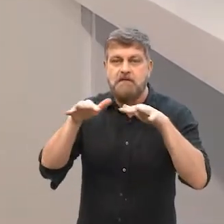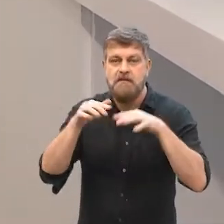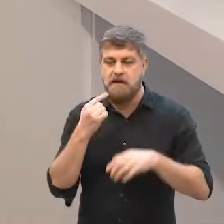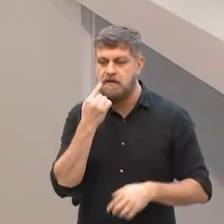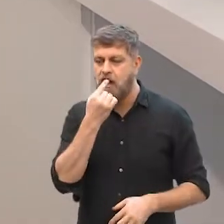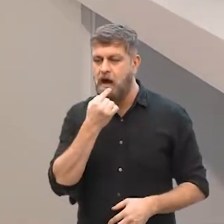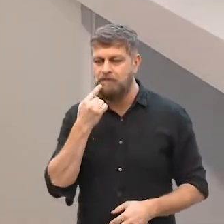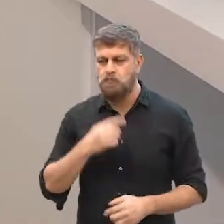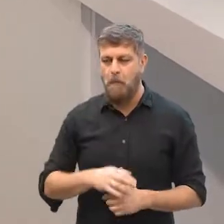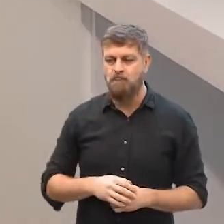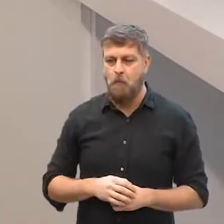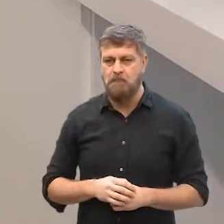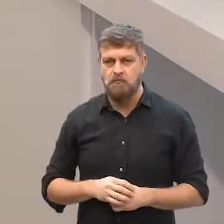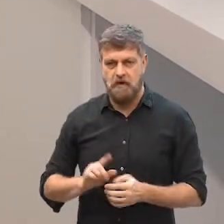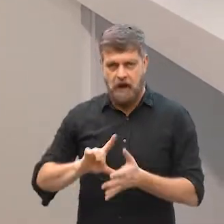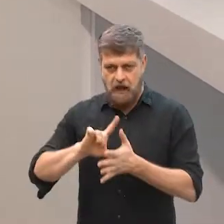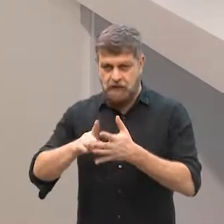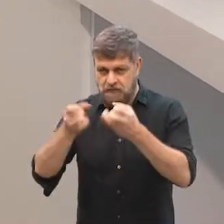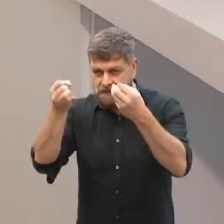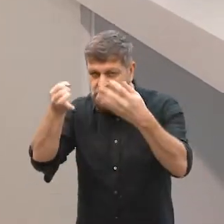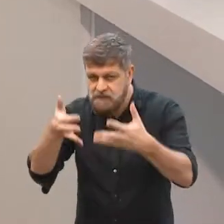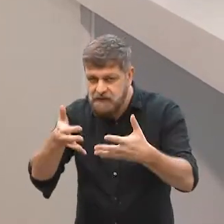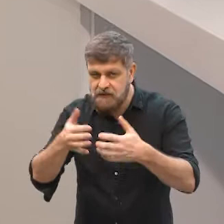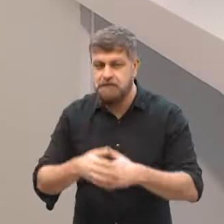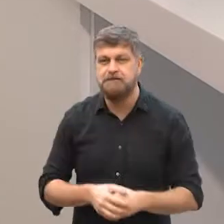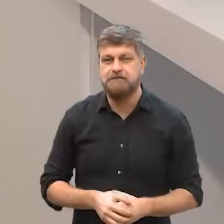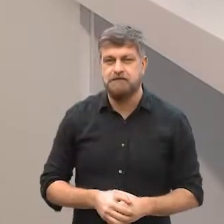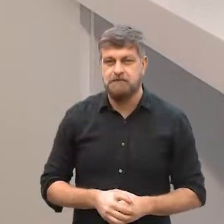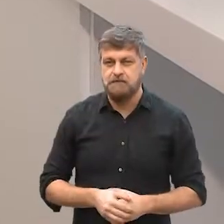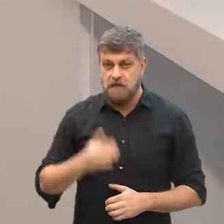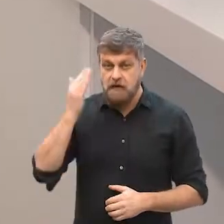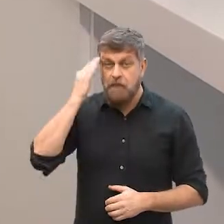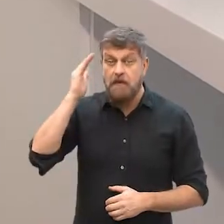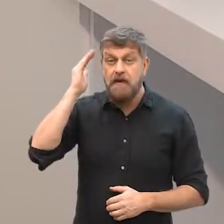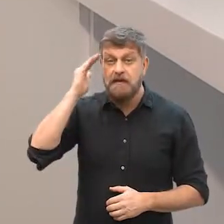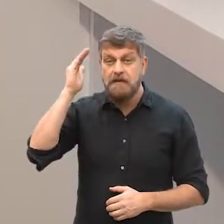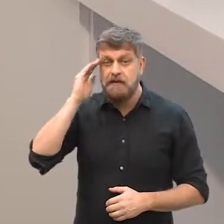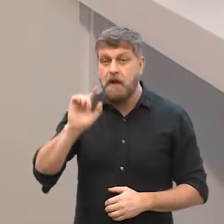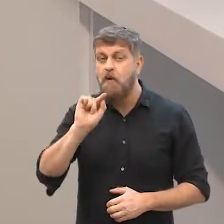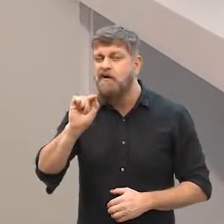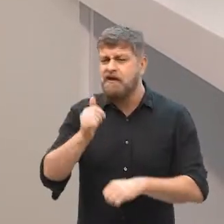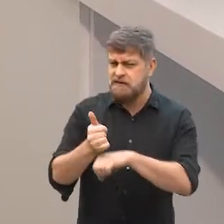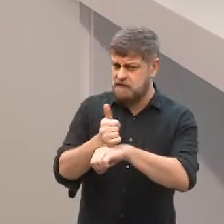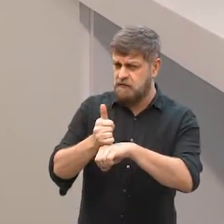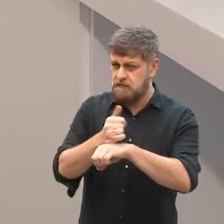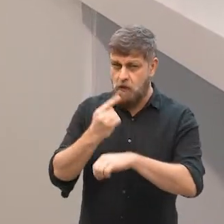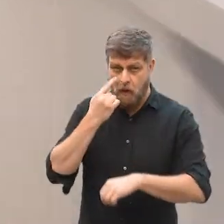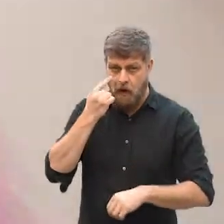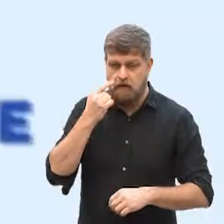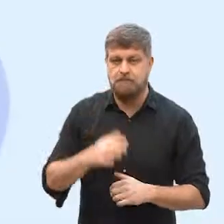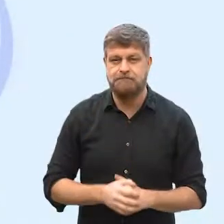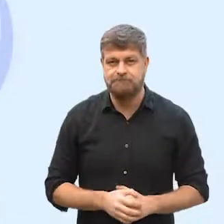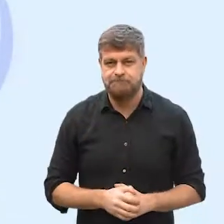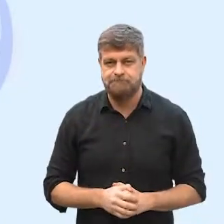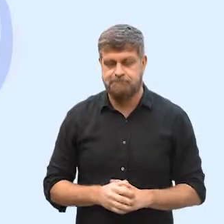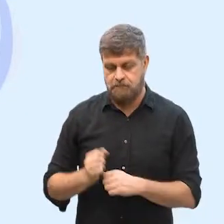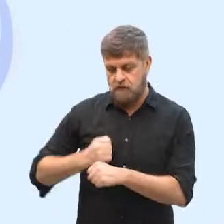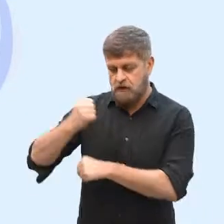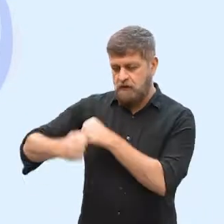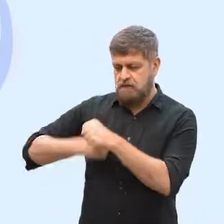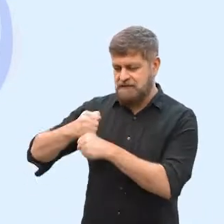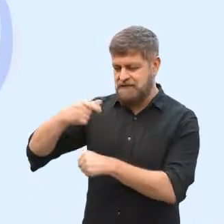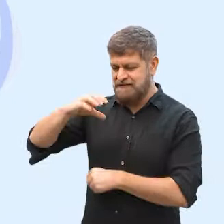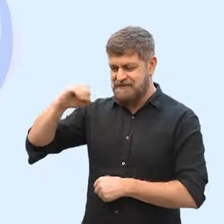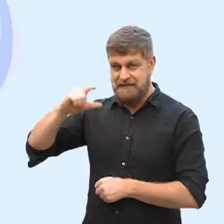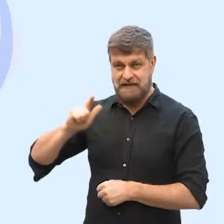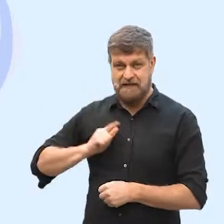Já já a gente vai explicar, mas vamos entender um pouquinho mais sobre essa profissão. Confere aí. Na década de 70,